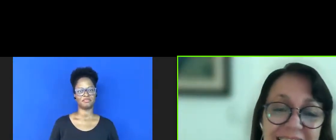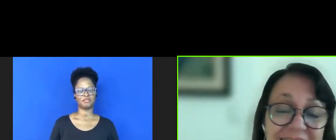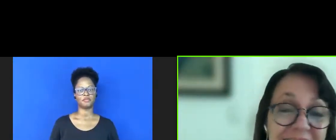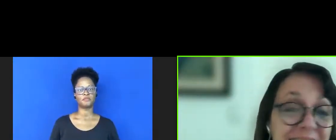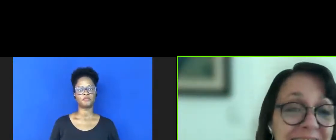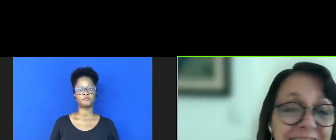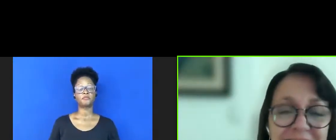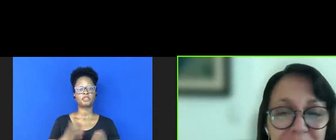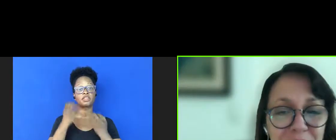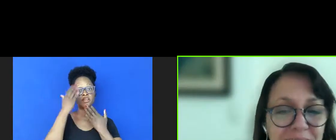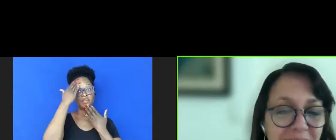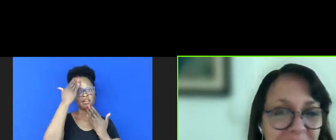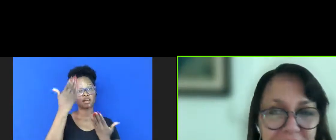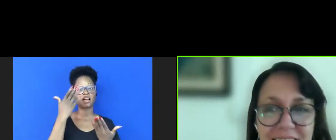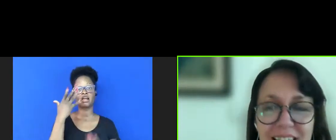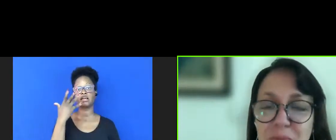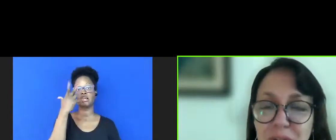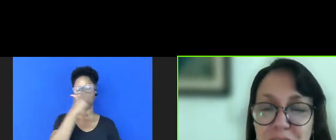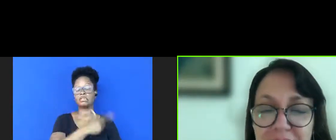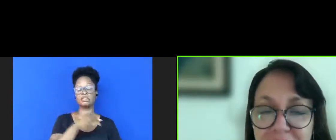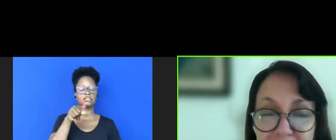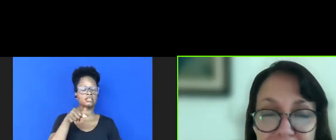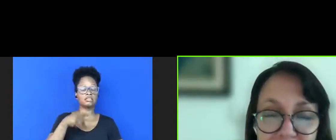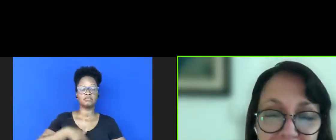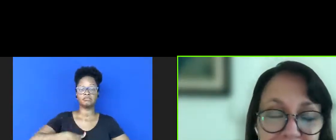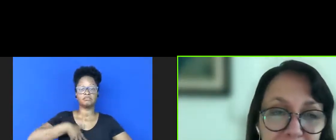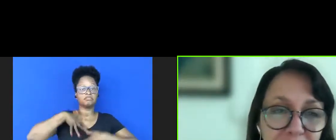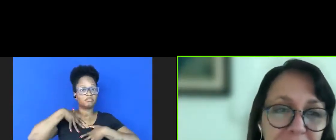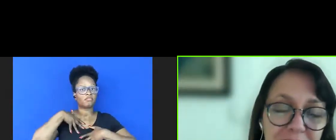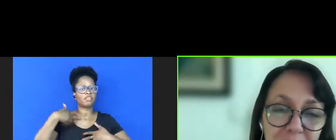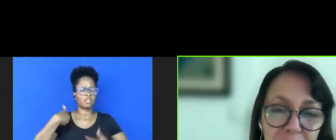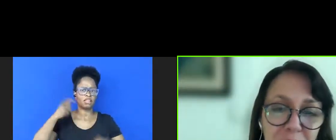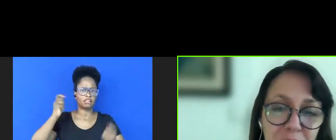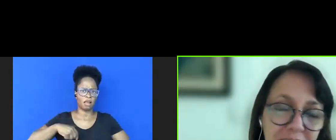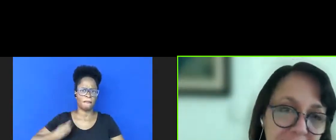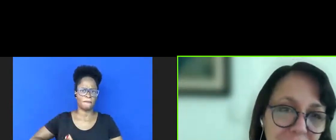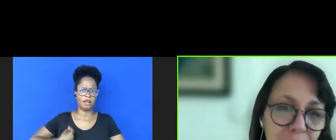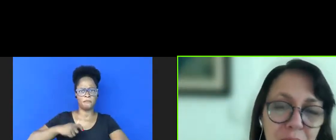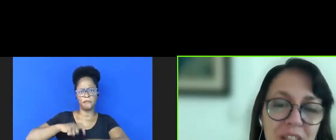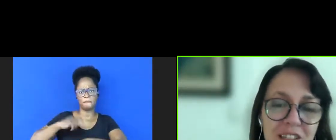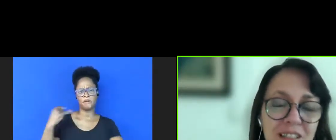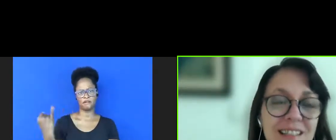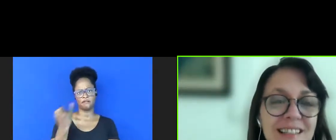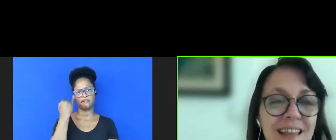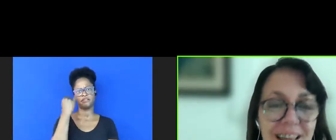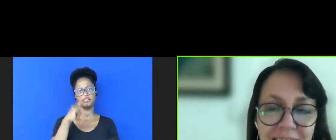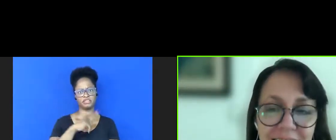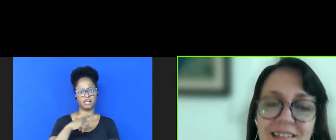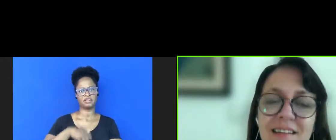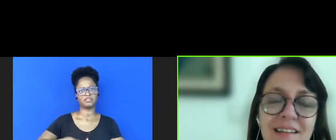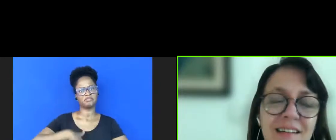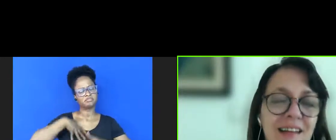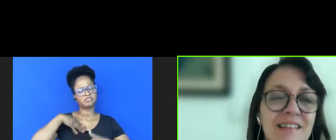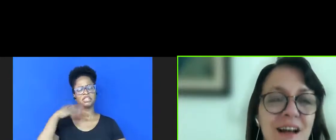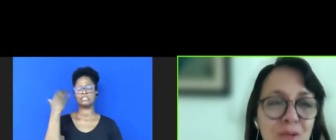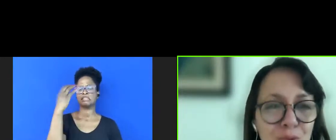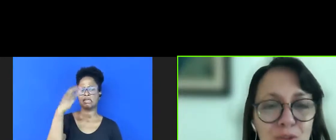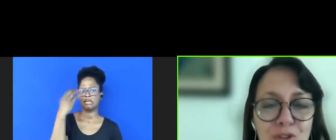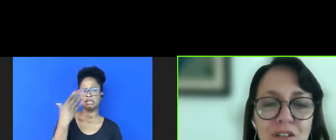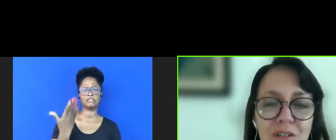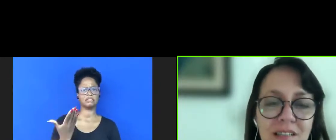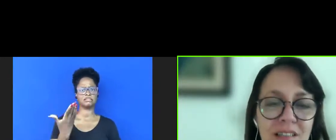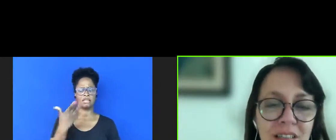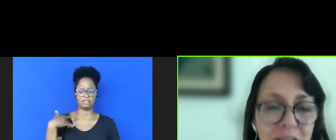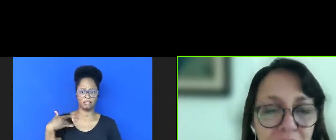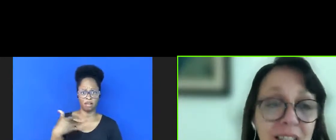Queria agradecer essa linda homenagem e a oportunidade de participar desse momento tão importante que homenageia a ciência, a